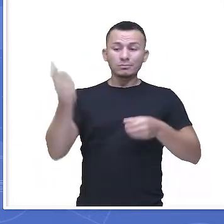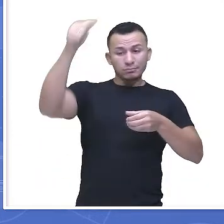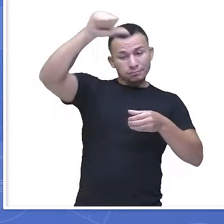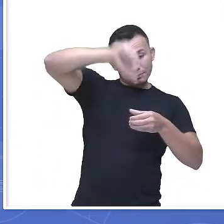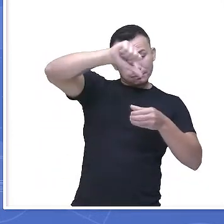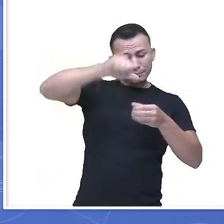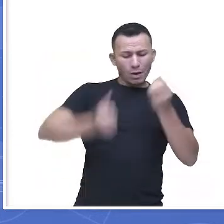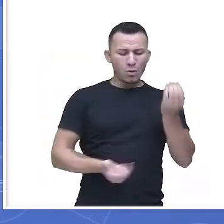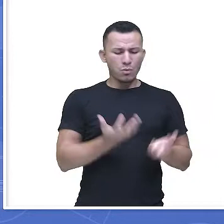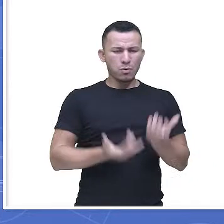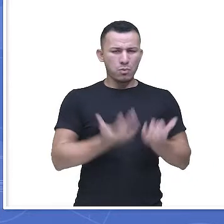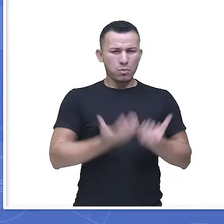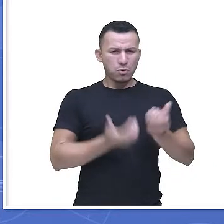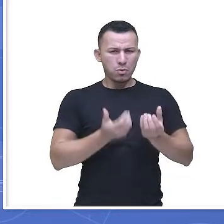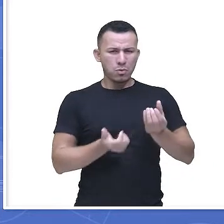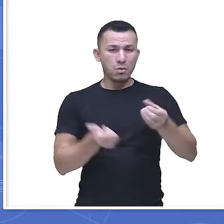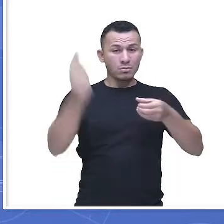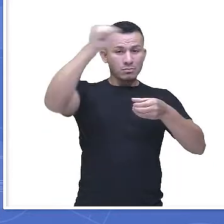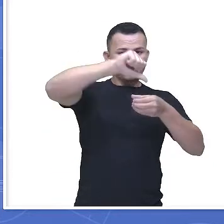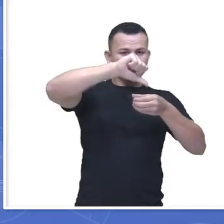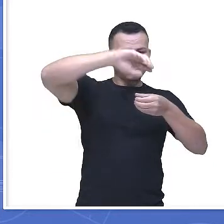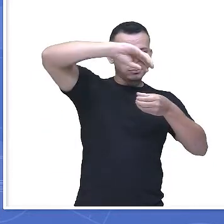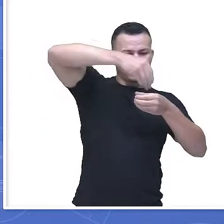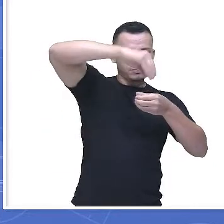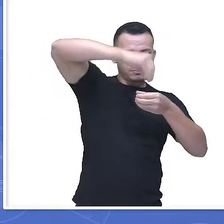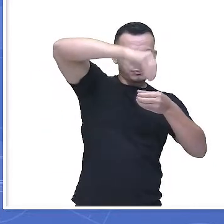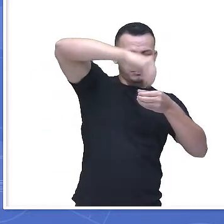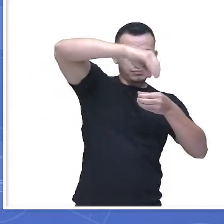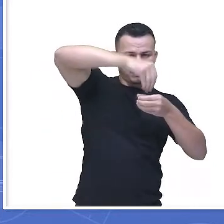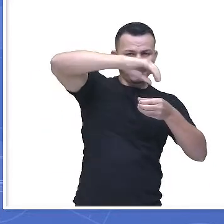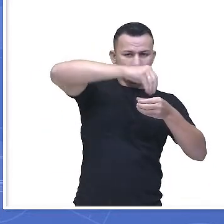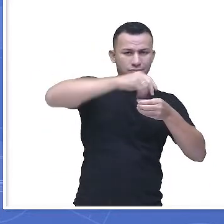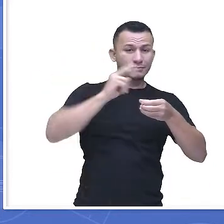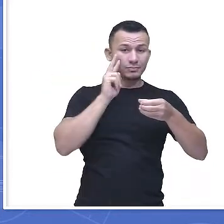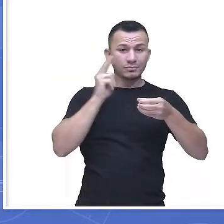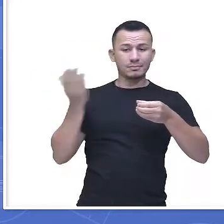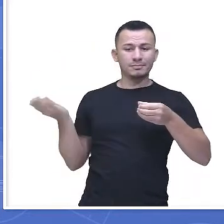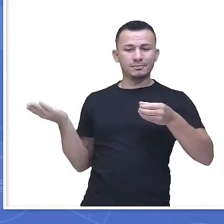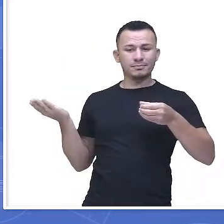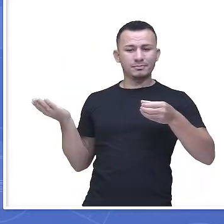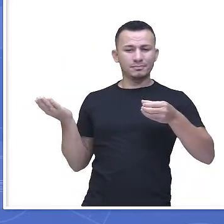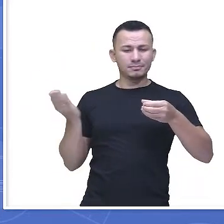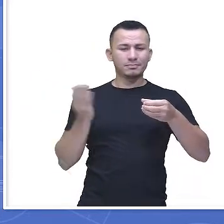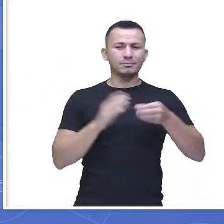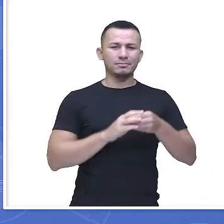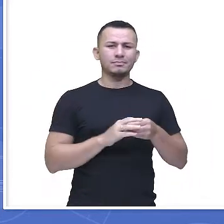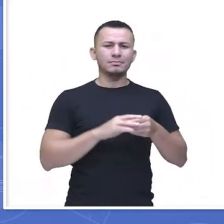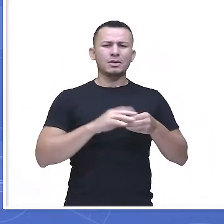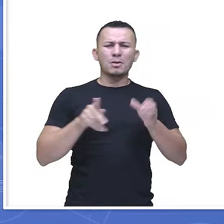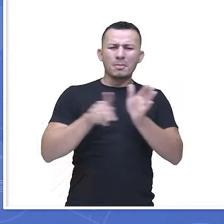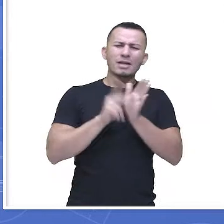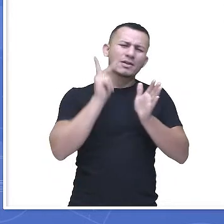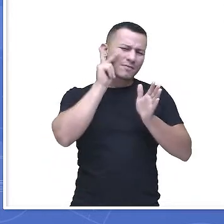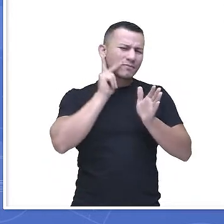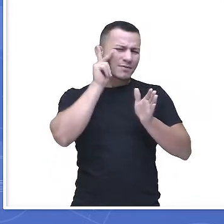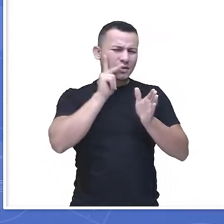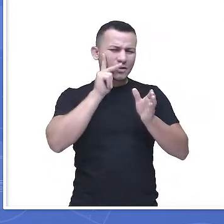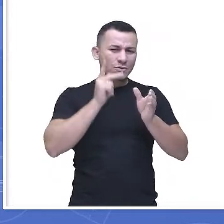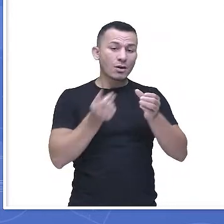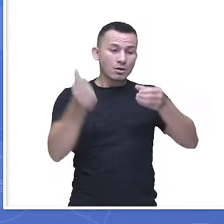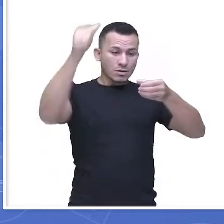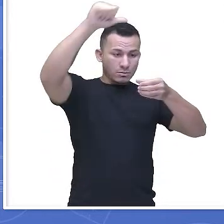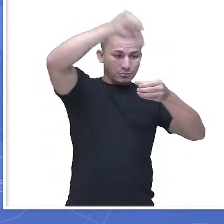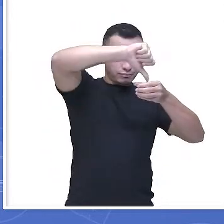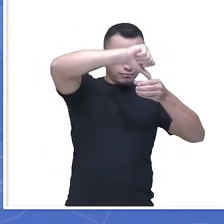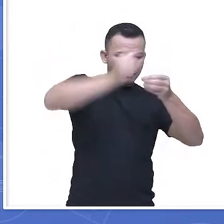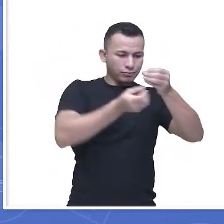aqueceu, tampou com uma rolha, vocês sabem, rolha e essas rolhas aí que tampam vinho, taça de champanhe, enfim. Taça